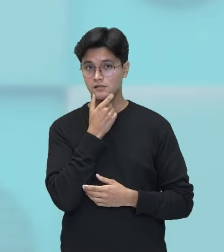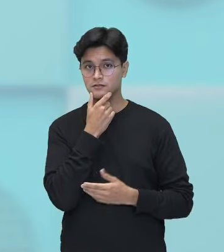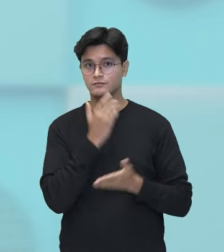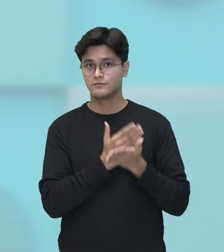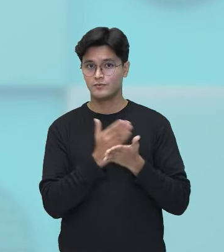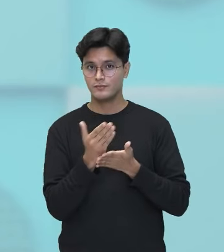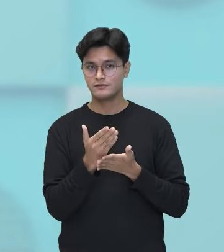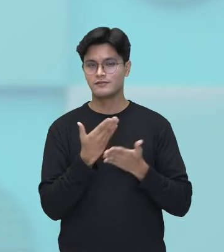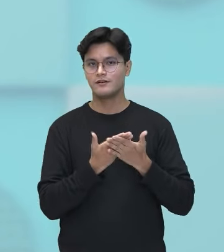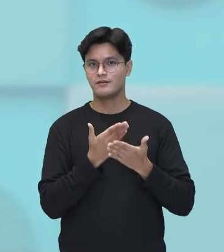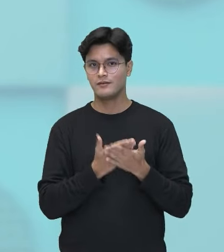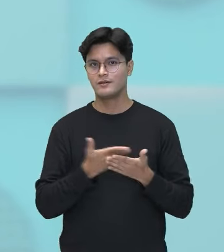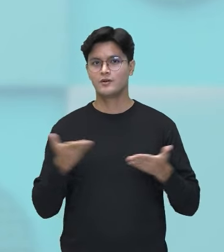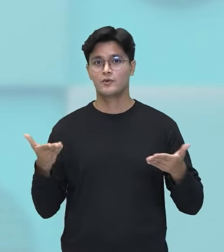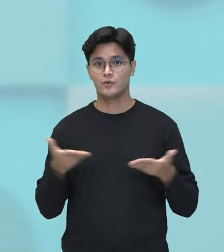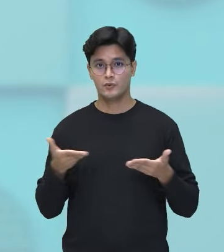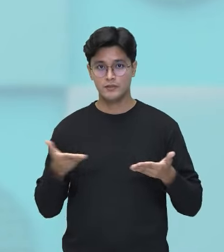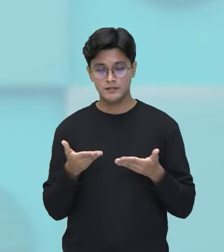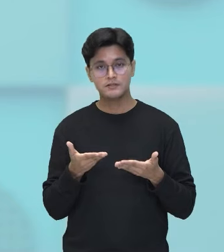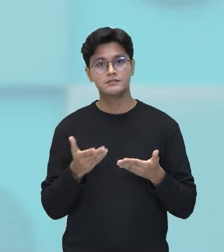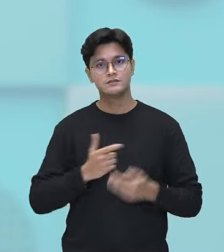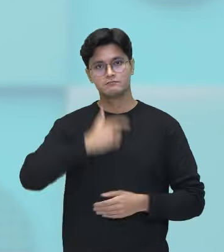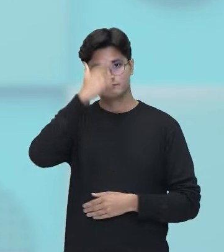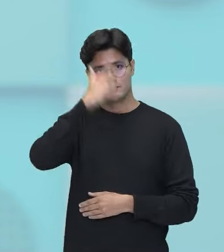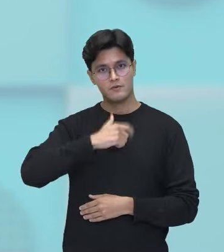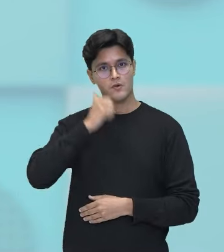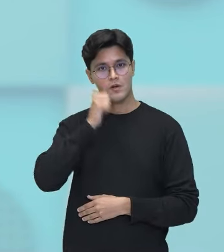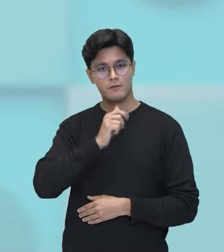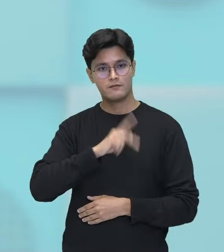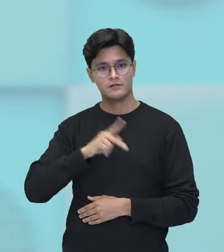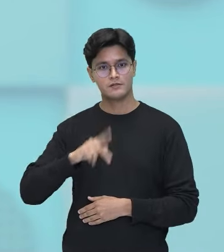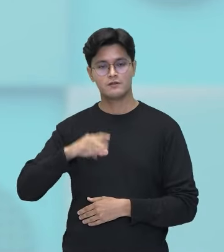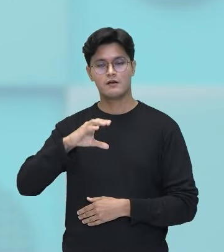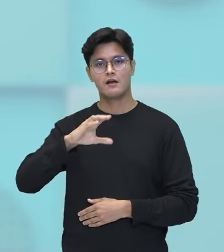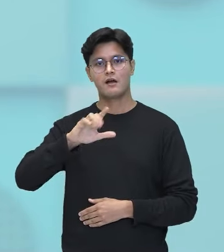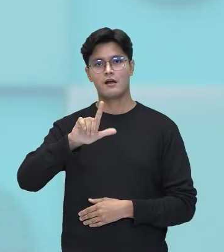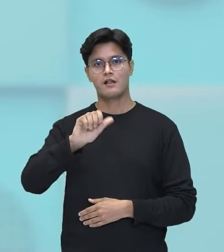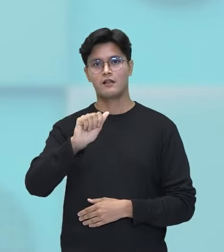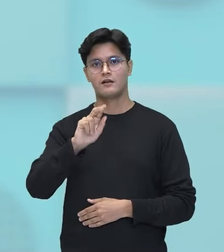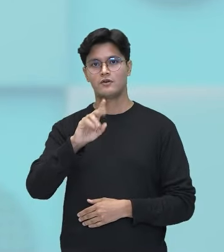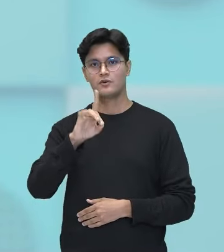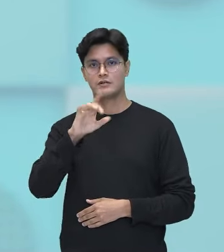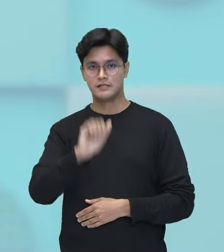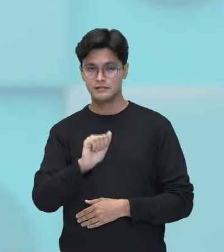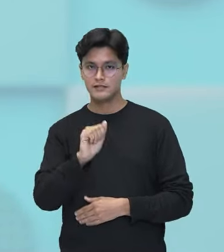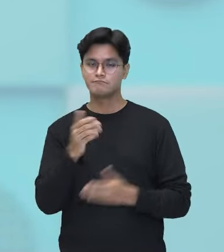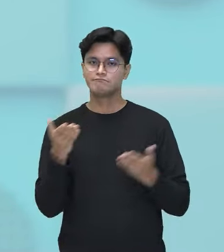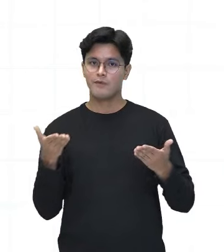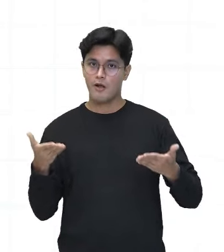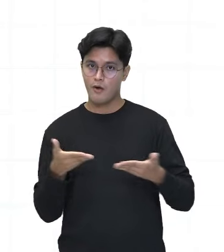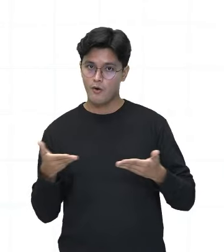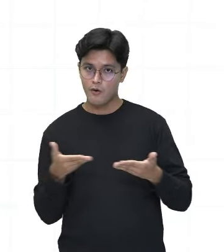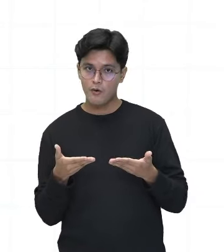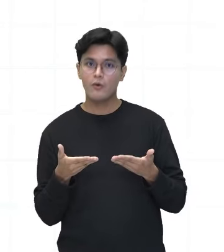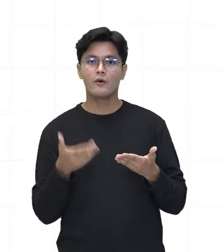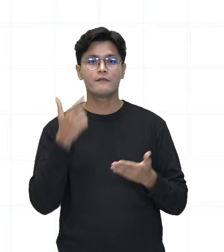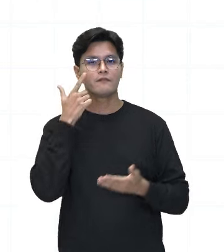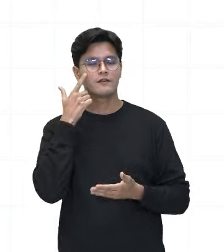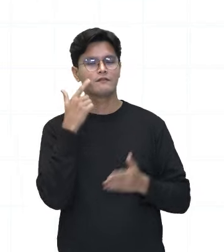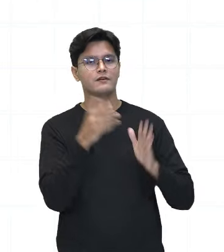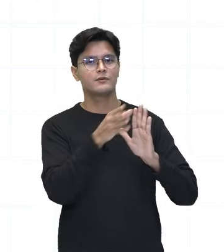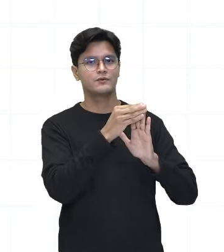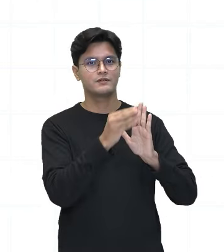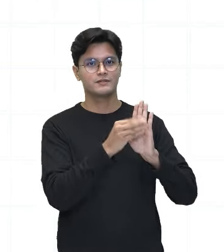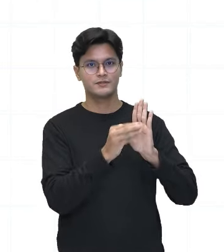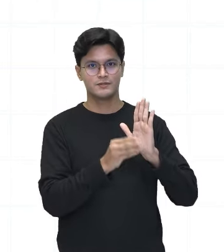E aqui é a Teacher Cláudia Borges e nós vamos conferir agora o conteúdo da nossa primeira aula.